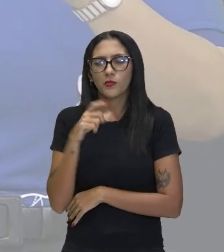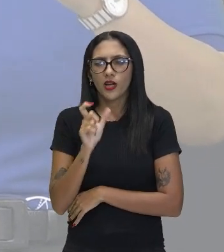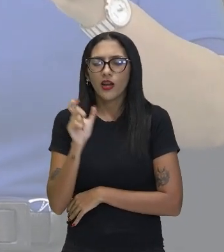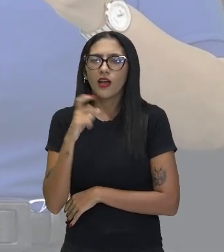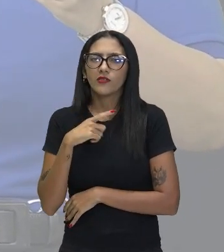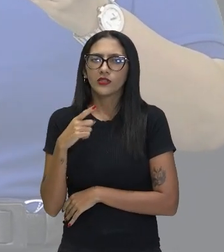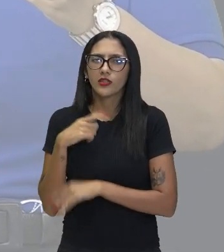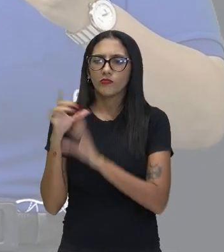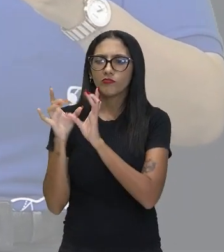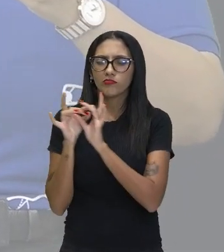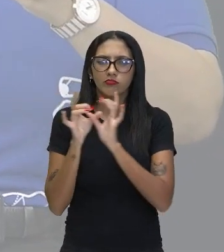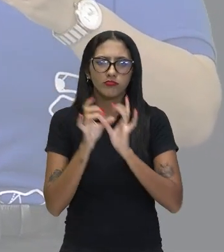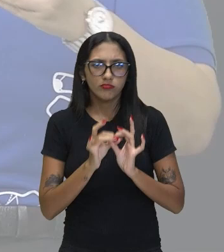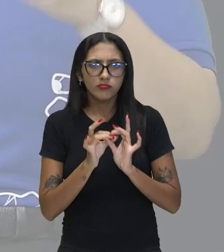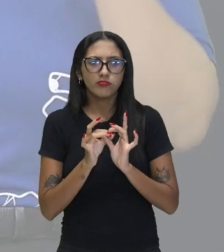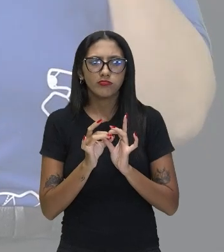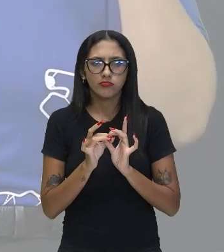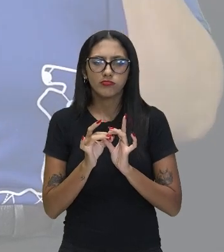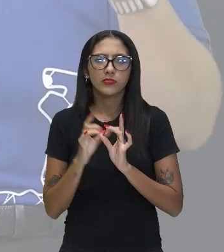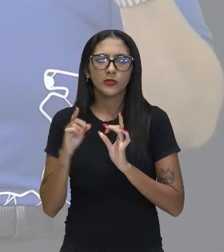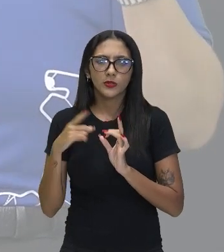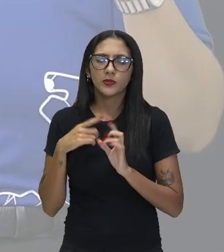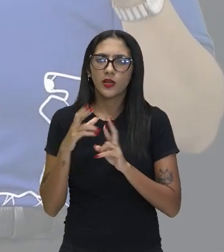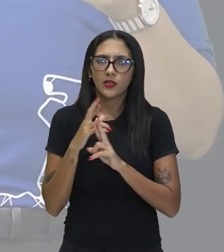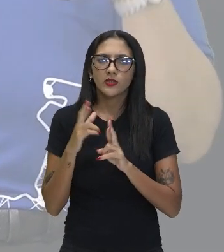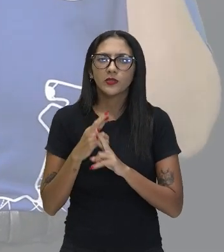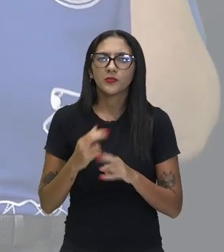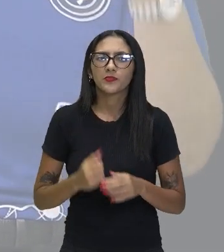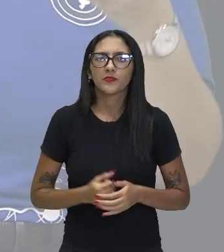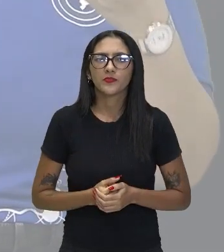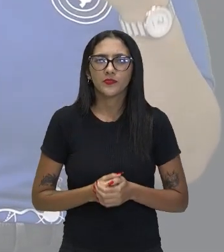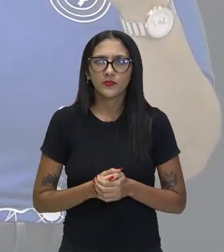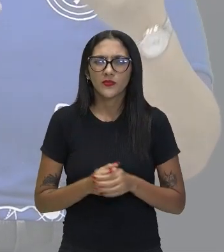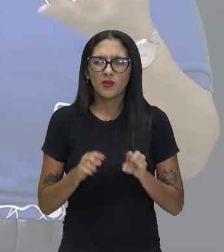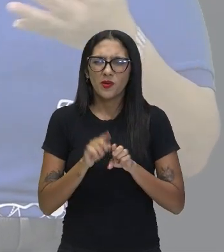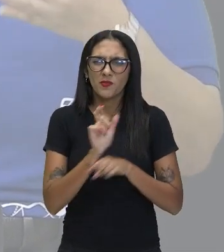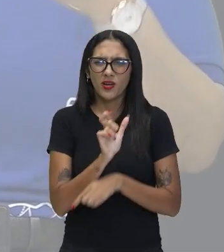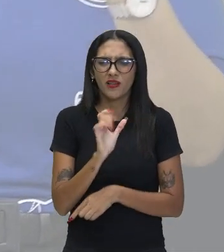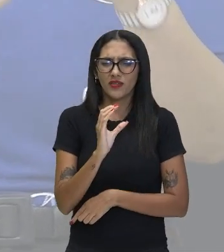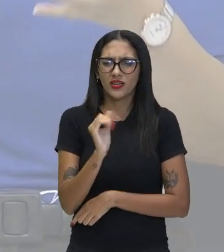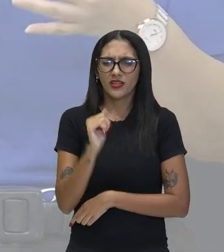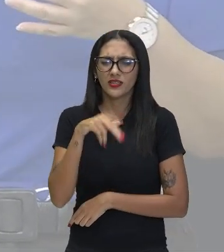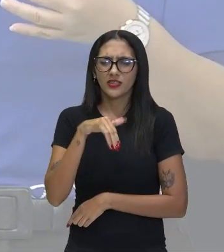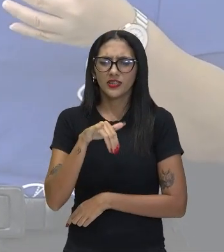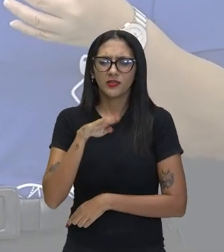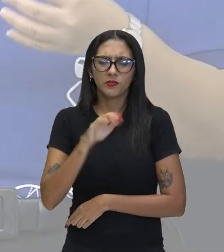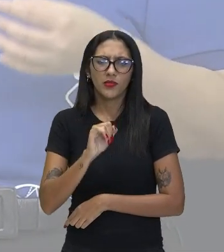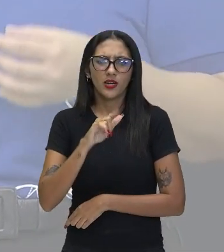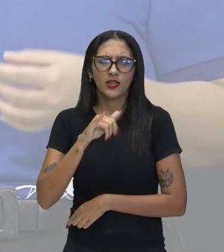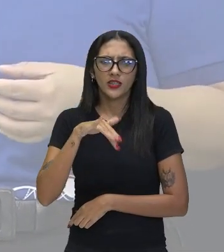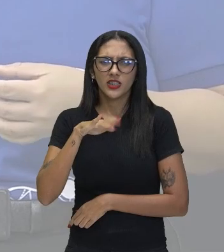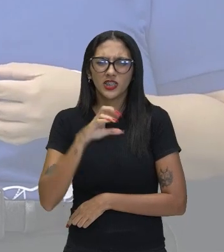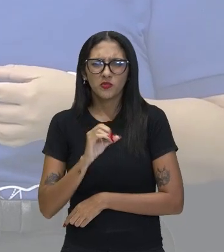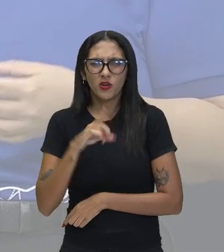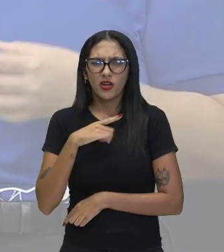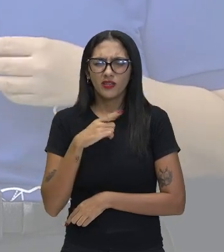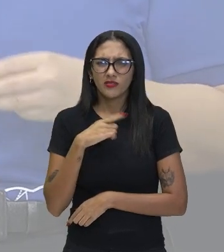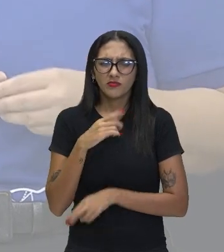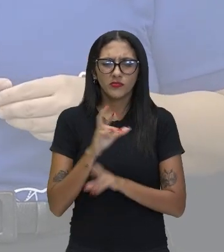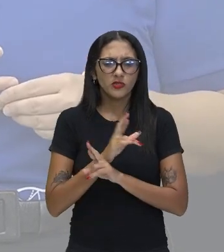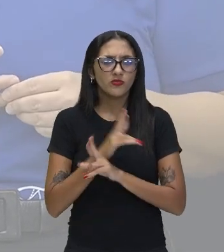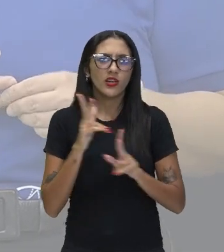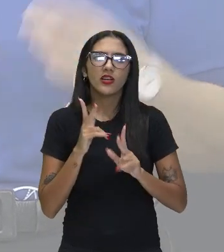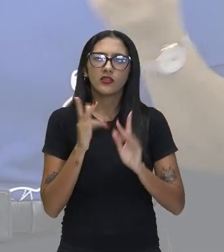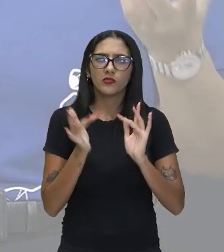liga com esse processo do canibalismo, mas o canibalismo aqui não é aquele que inicialmente tem